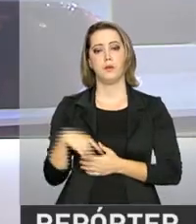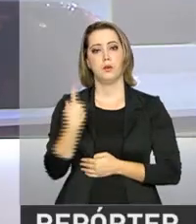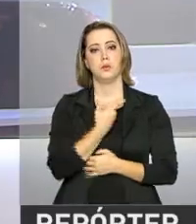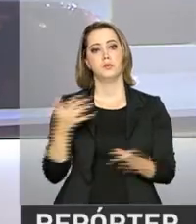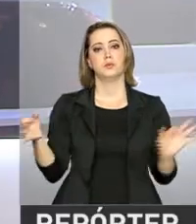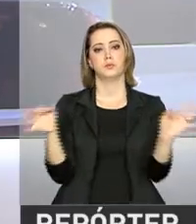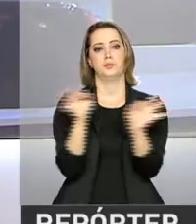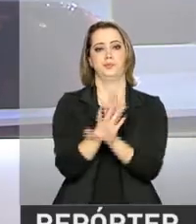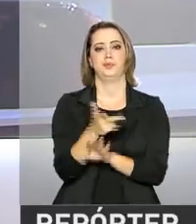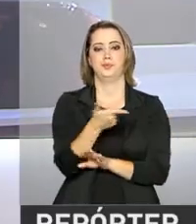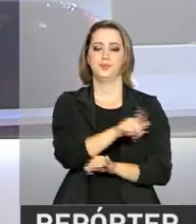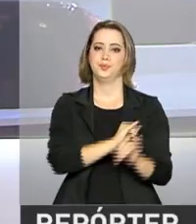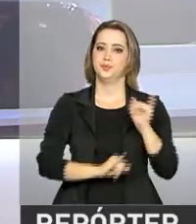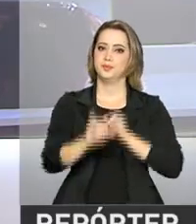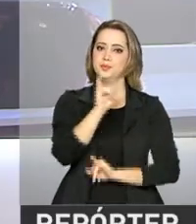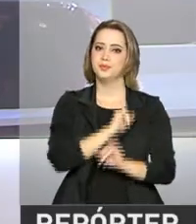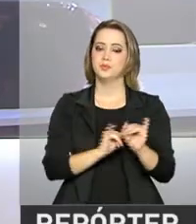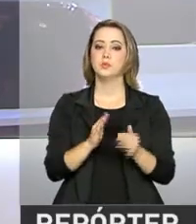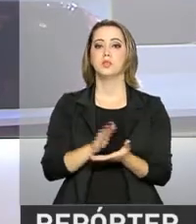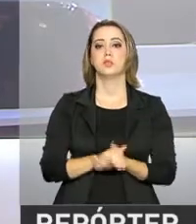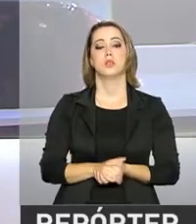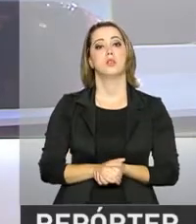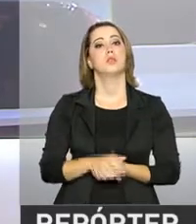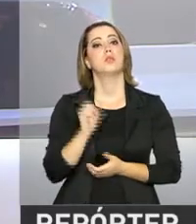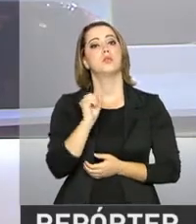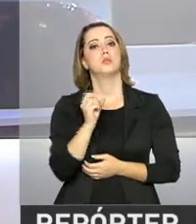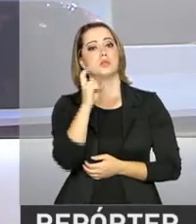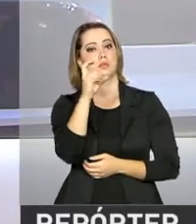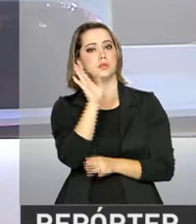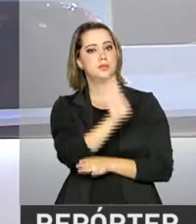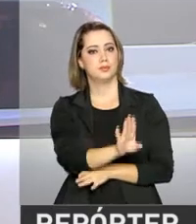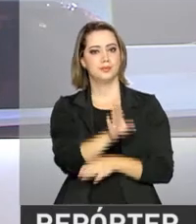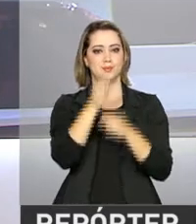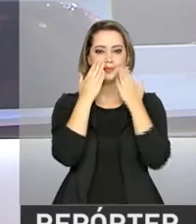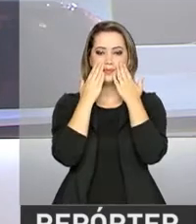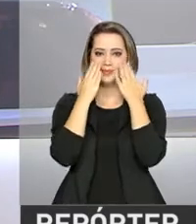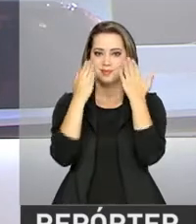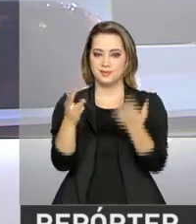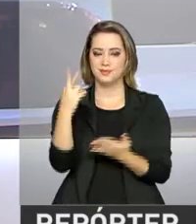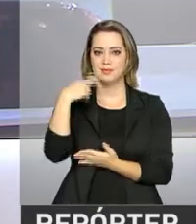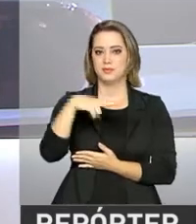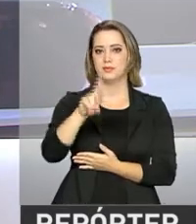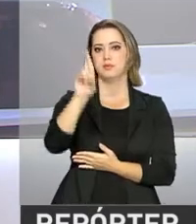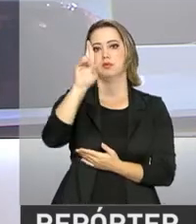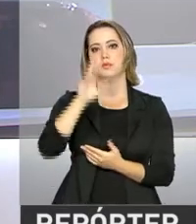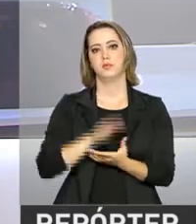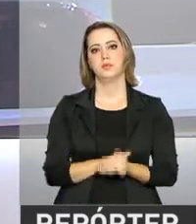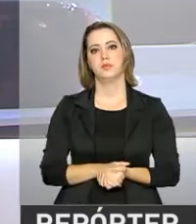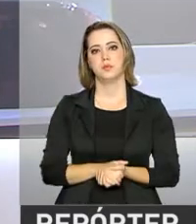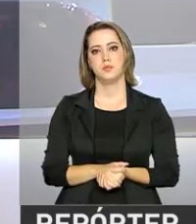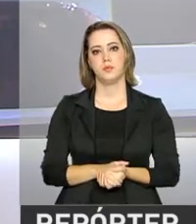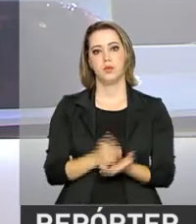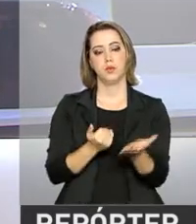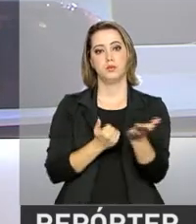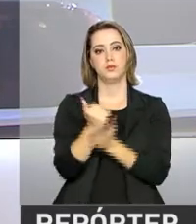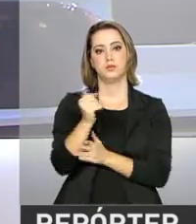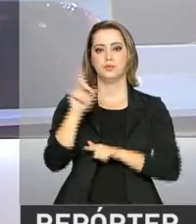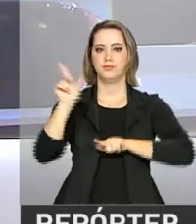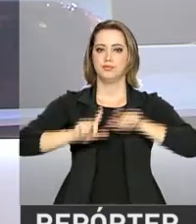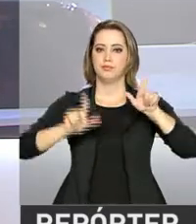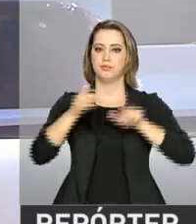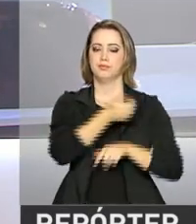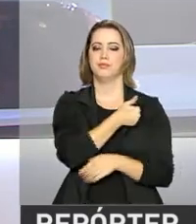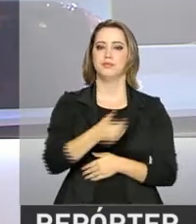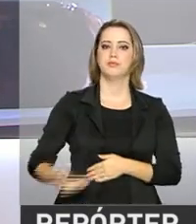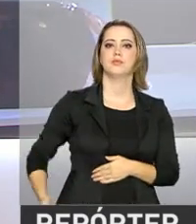ficamos por aqui podemos voltar a qualquer momento com mais informações ou às cinco da tarde na próxima edição do repórter nbr continue com a